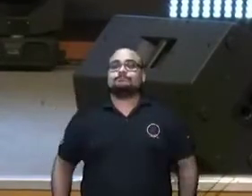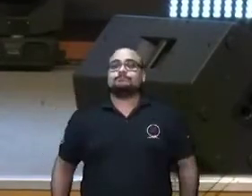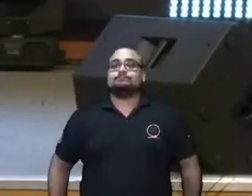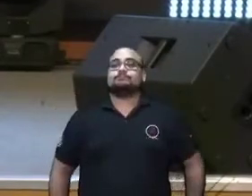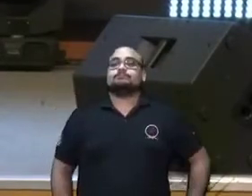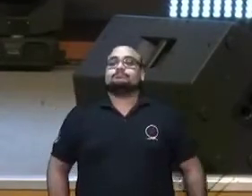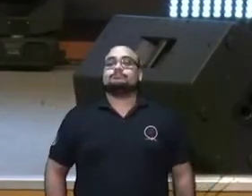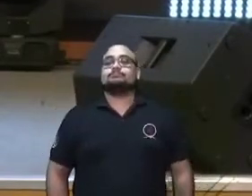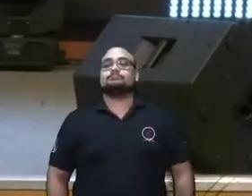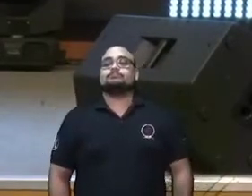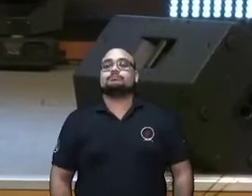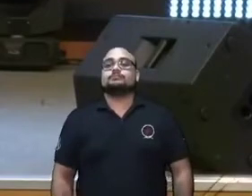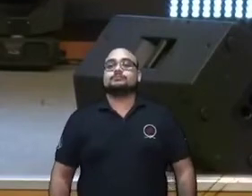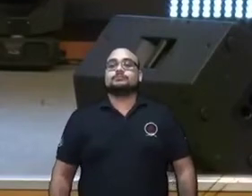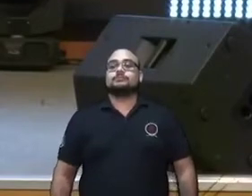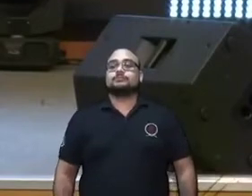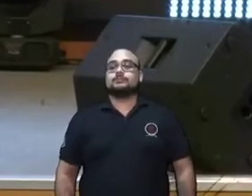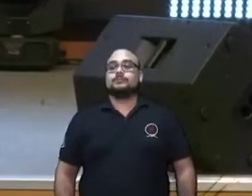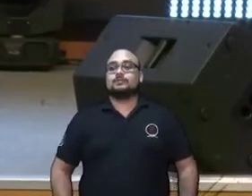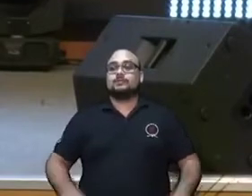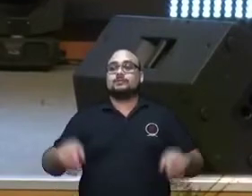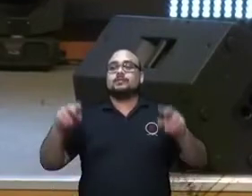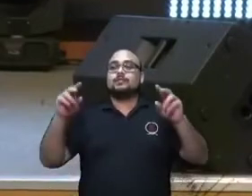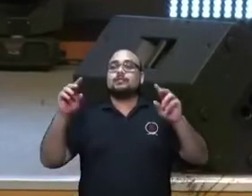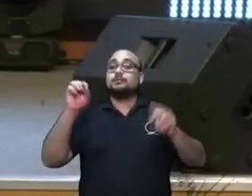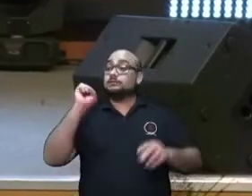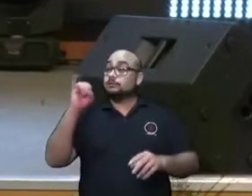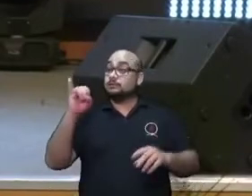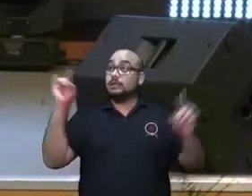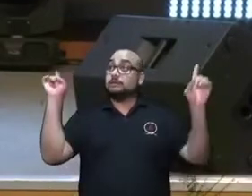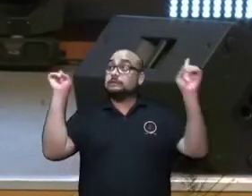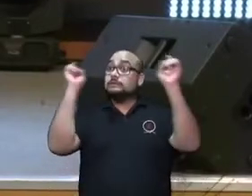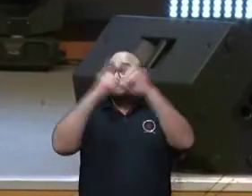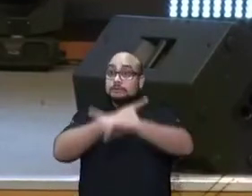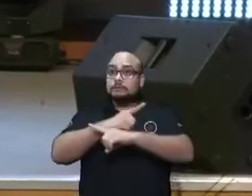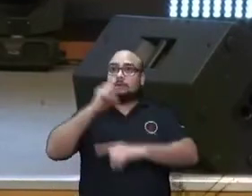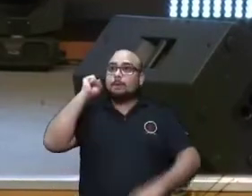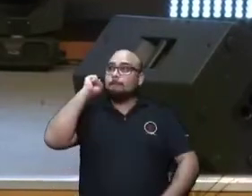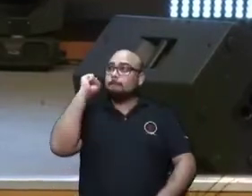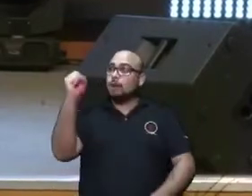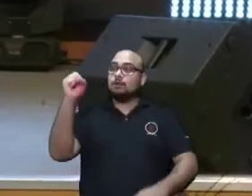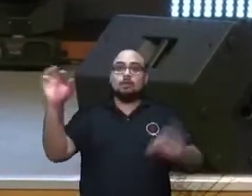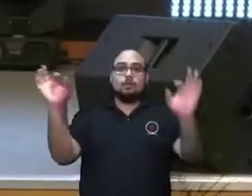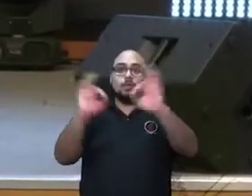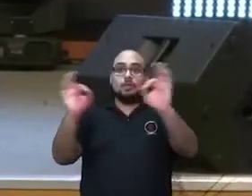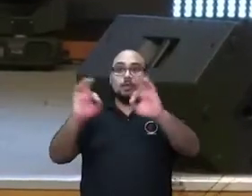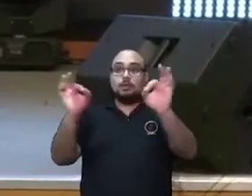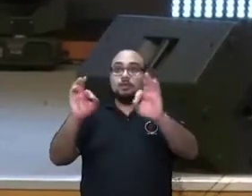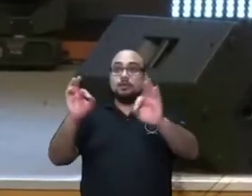Quando a provação não lhe mata, ela lhe adoça e lhe melhora.